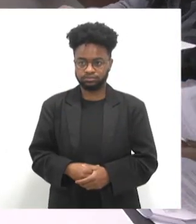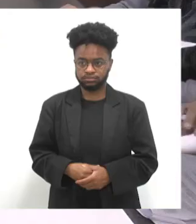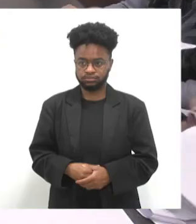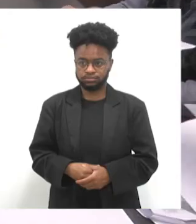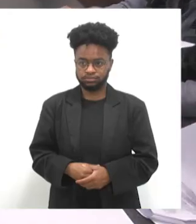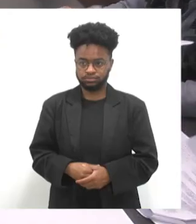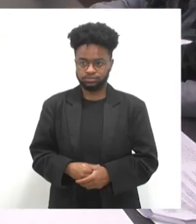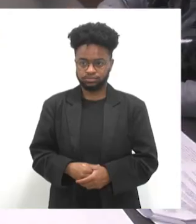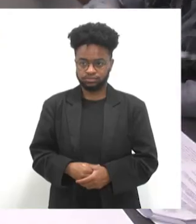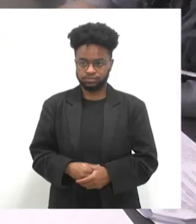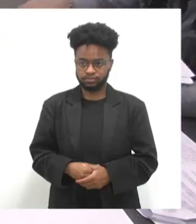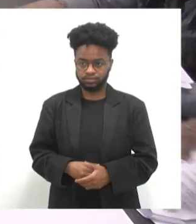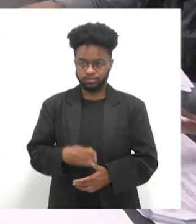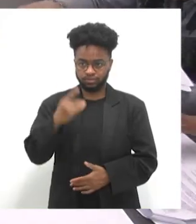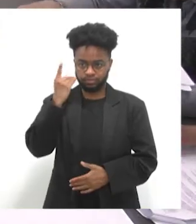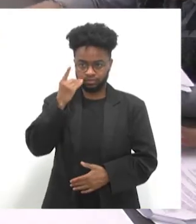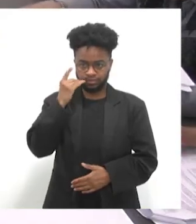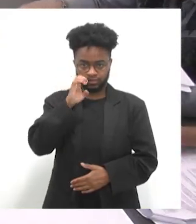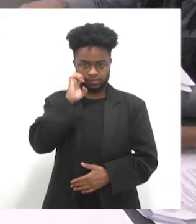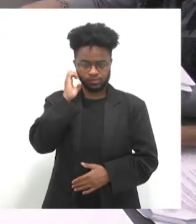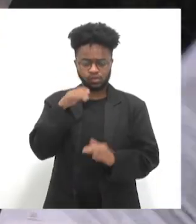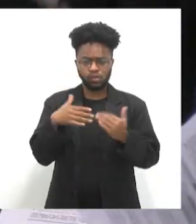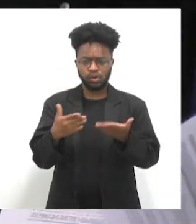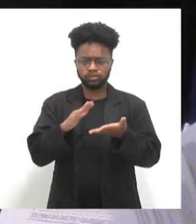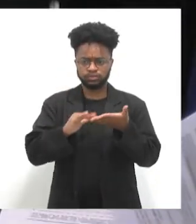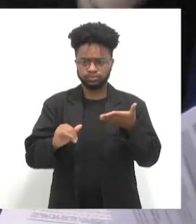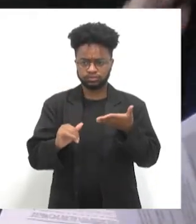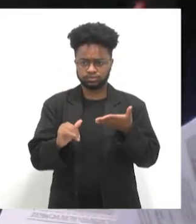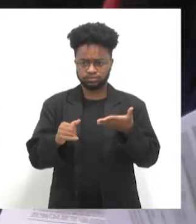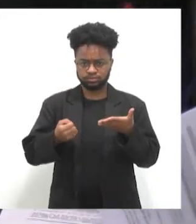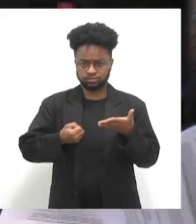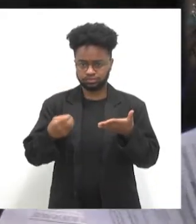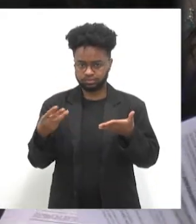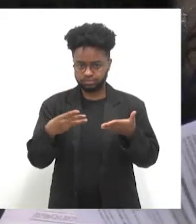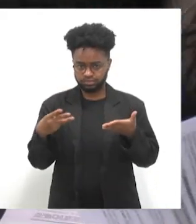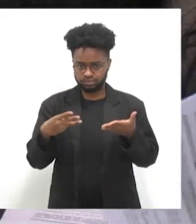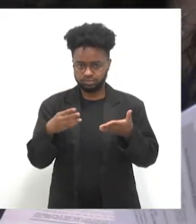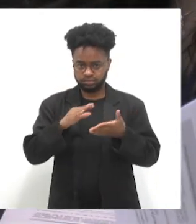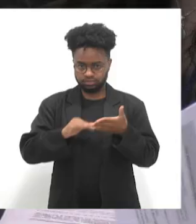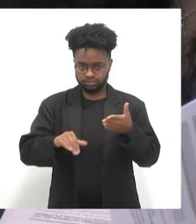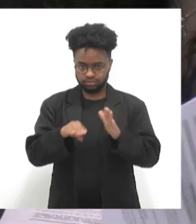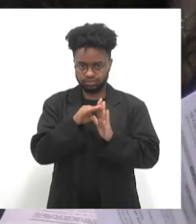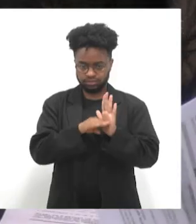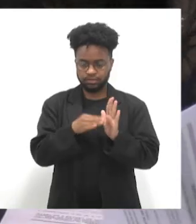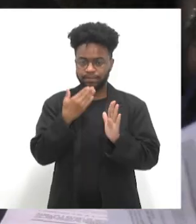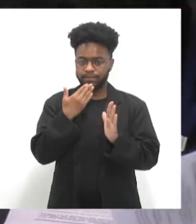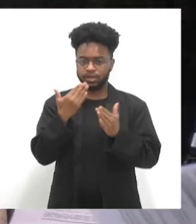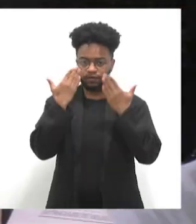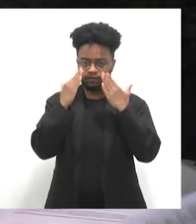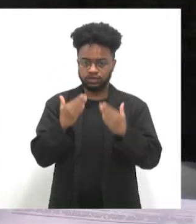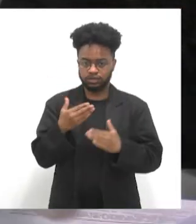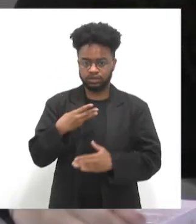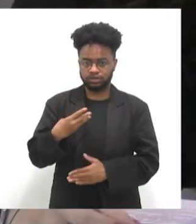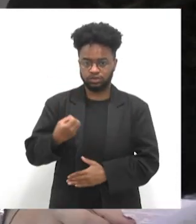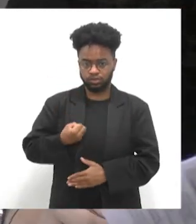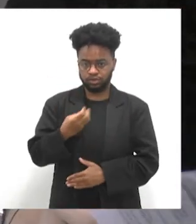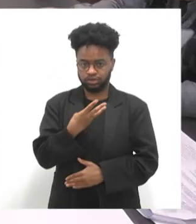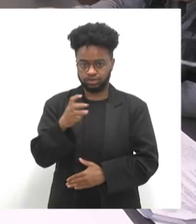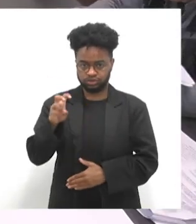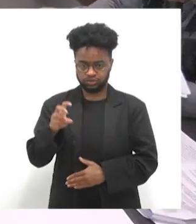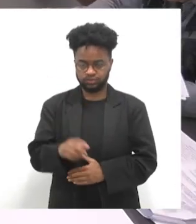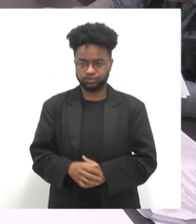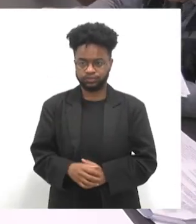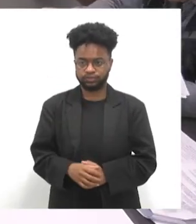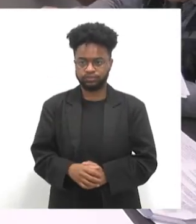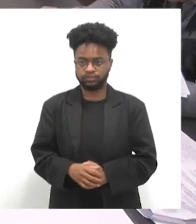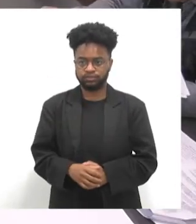Presidente, Deputada Élica, qual que quer tirar? O 33, retirar de pauta, e pedir vista para o 35, por favor. 33, retirado de